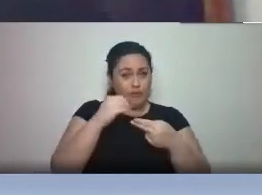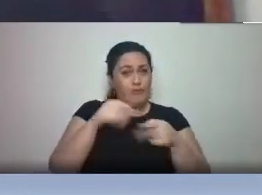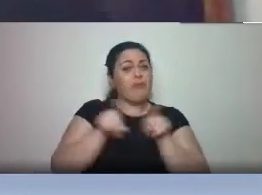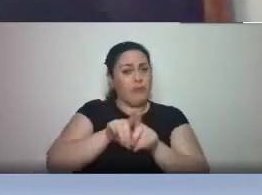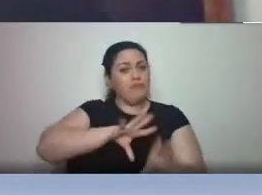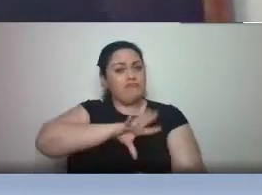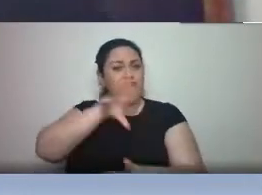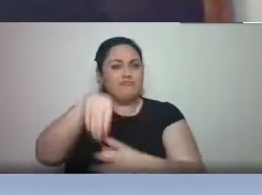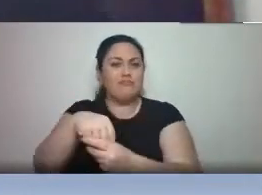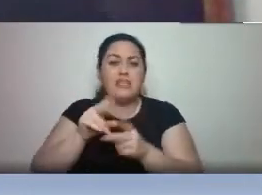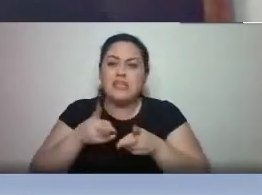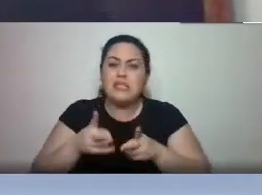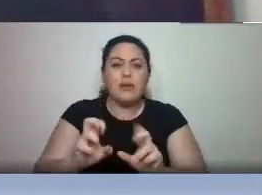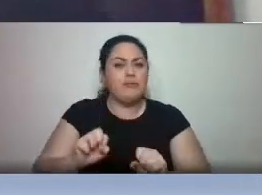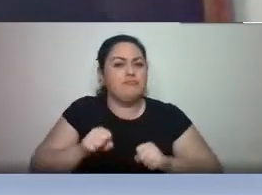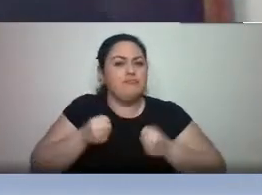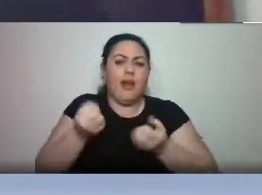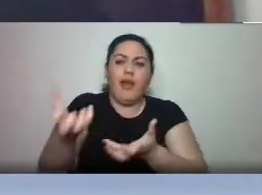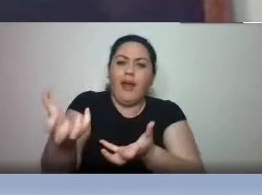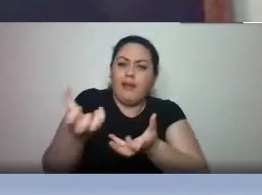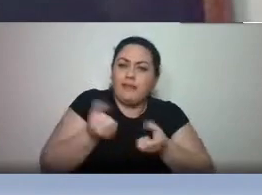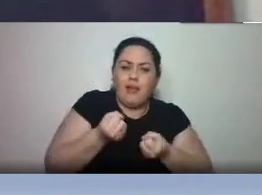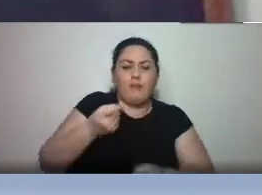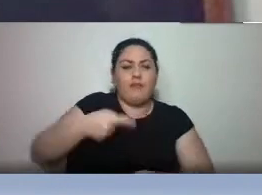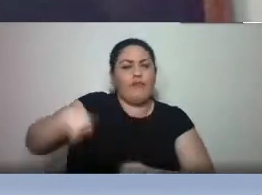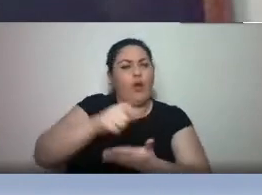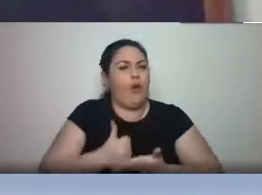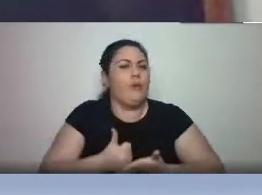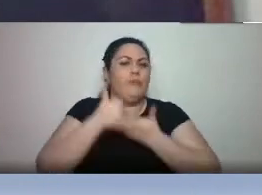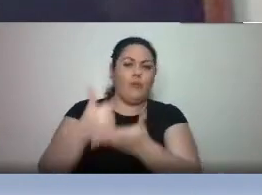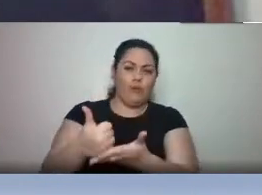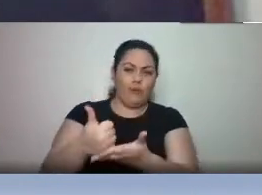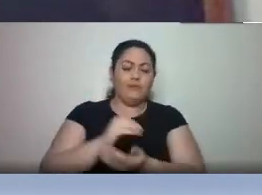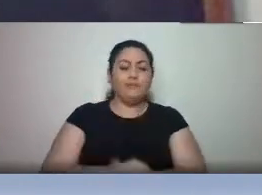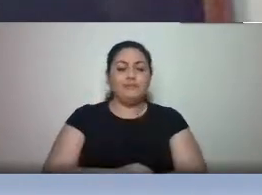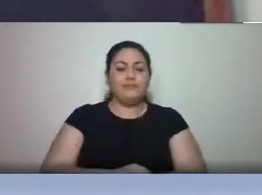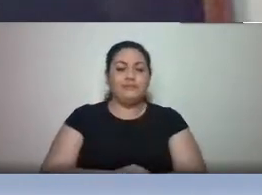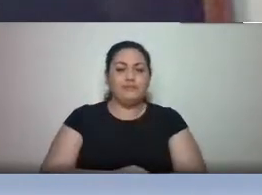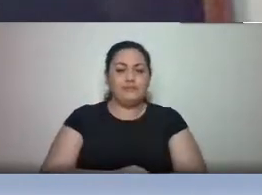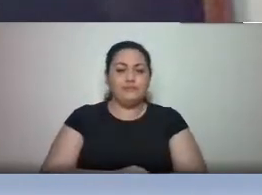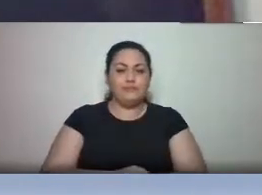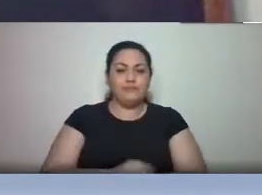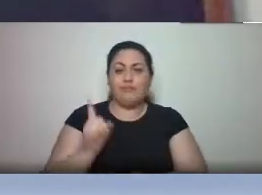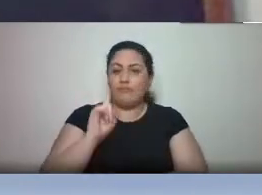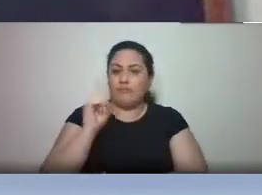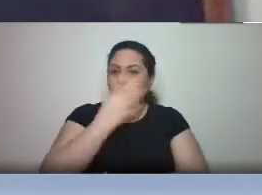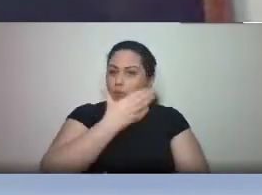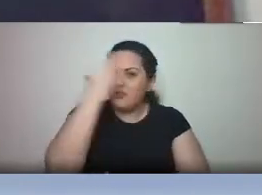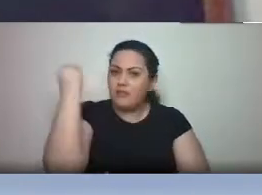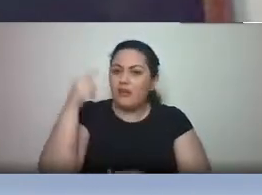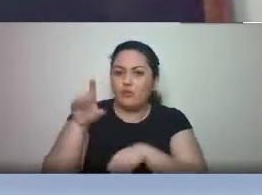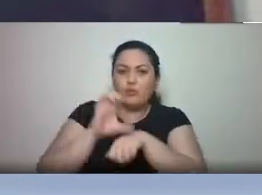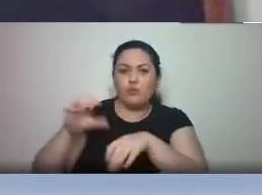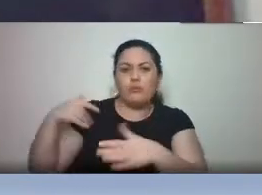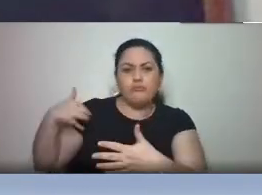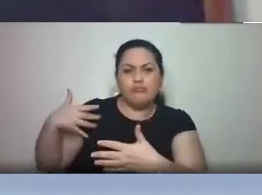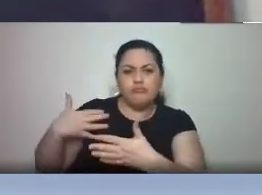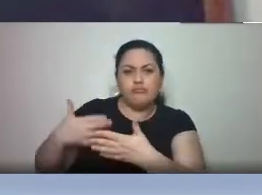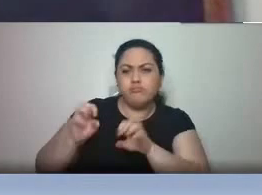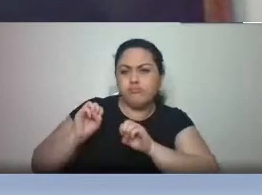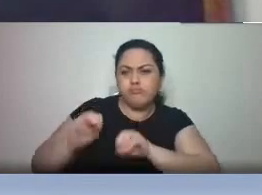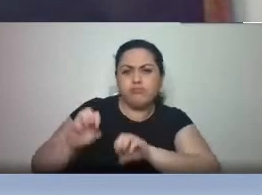sempre para recebê-los e acompanhá-los. Não esqueçam da formação sólida que tiveram, imbuída